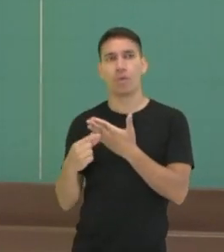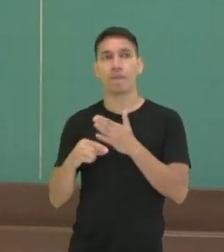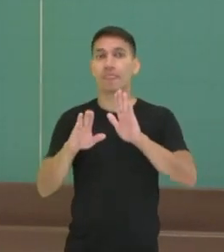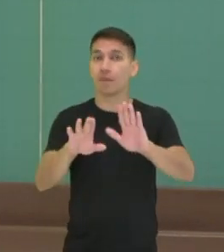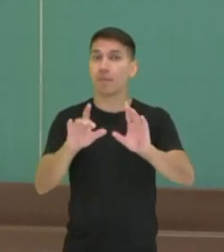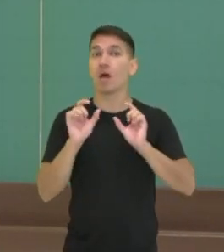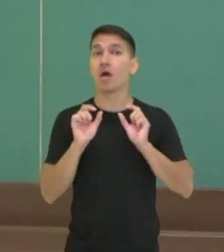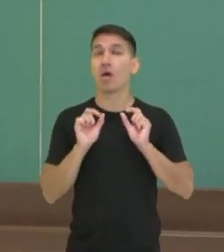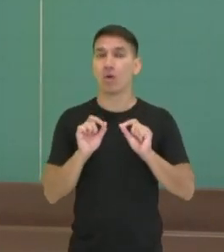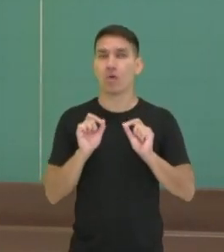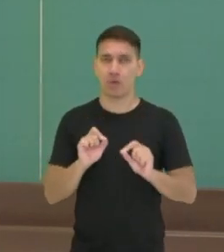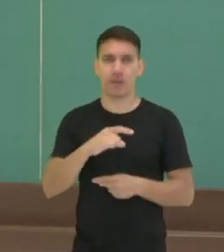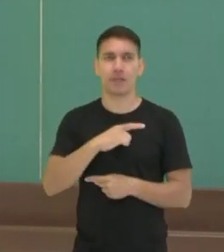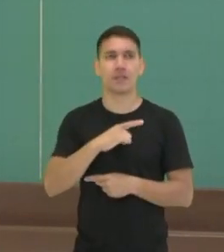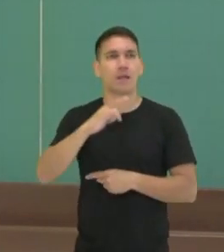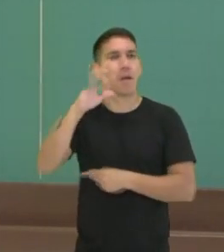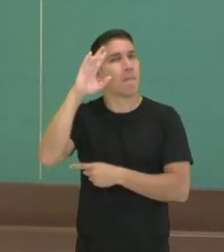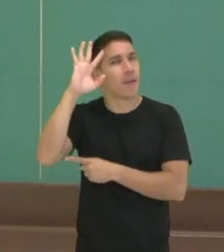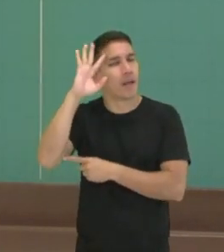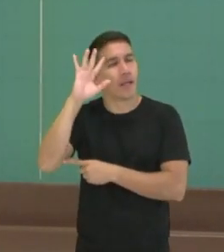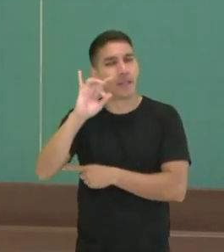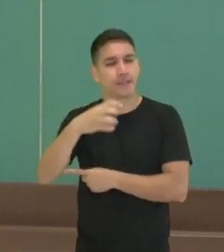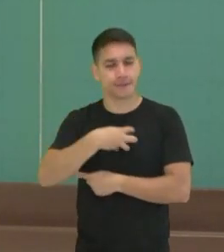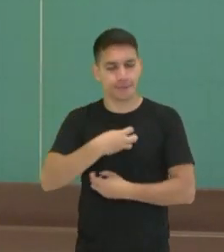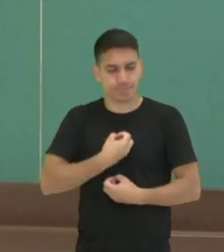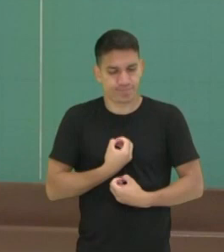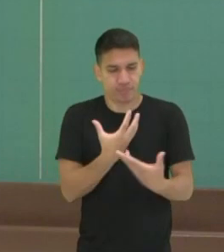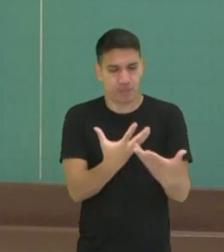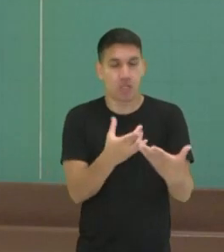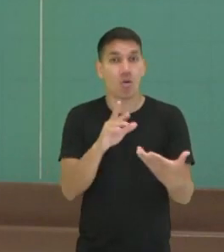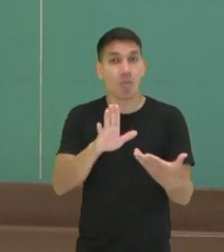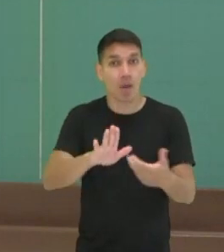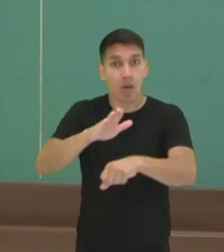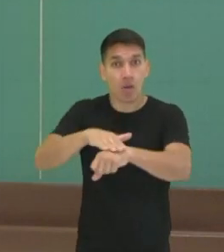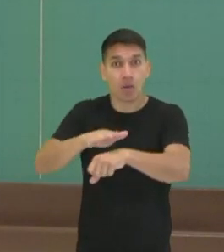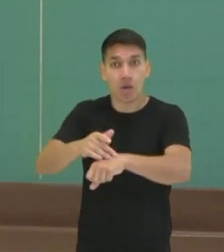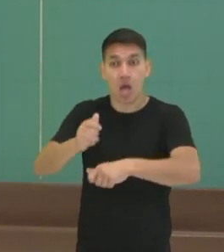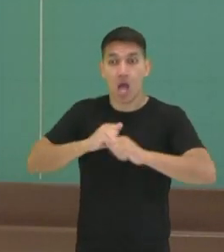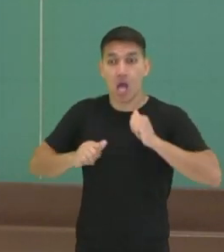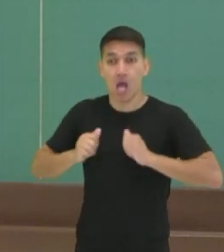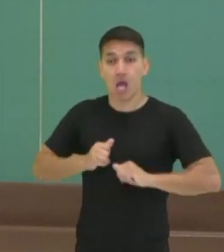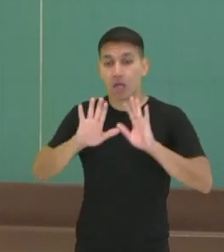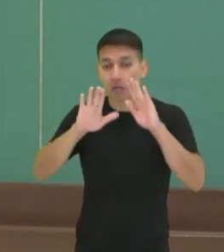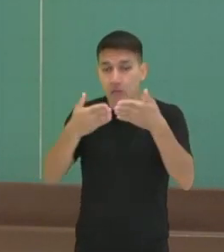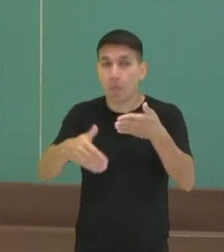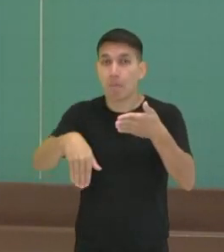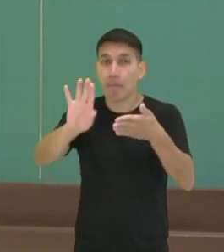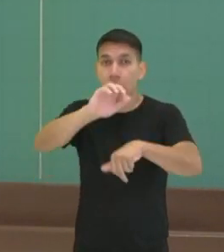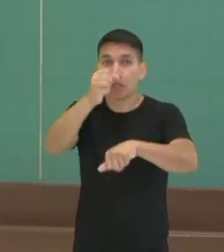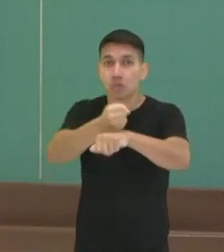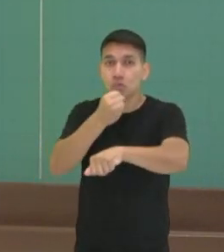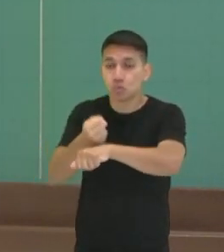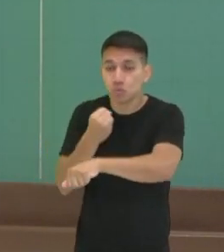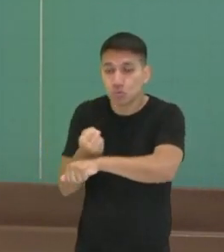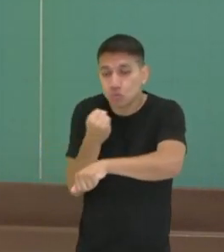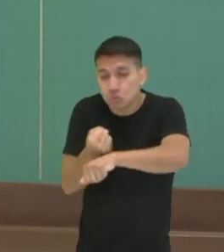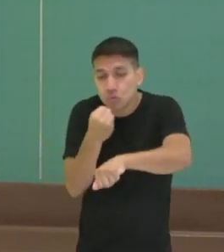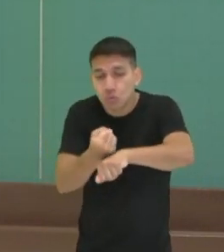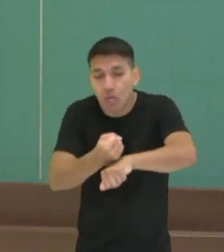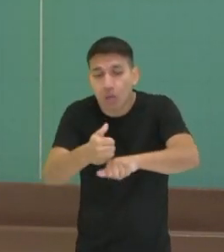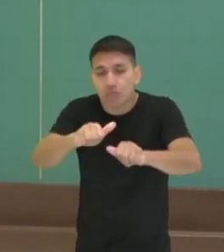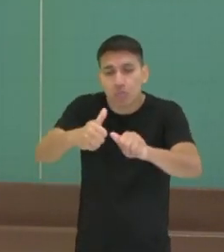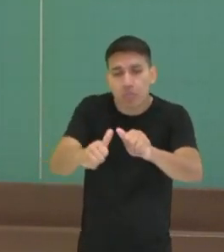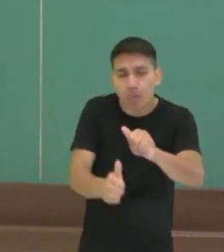mas expressar o que sentiam, mas nessa época os artistas eram mais considerados como artesãos. Eles não tinham